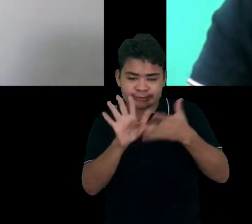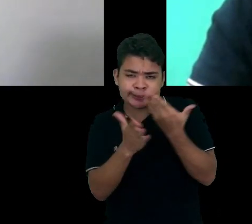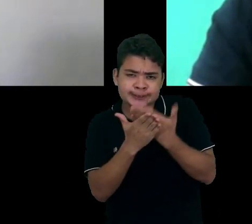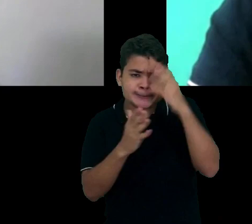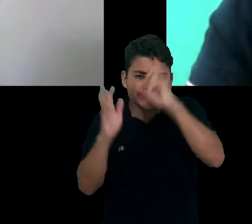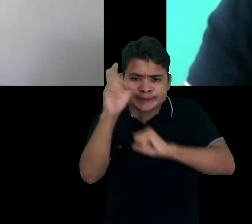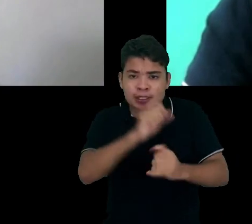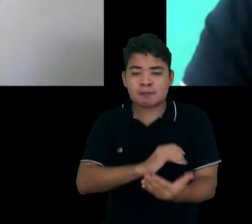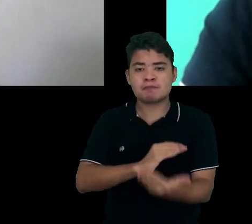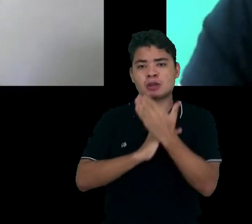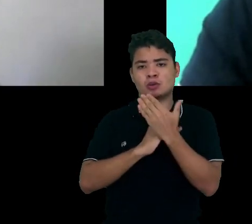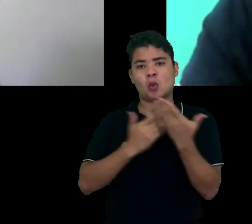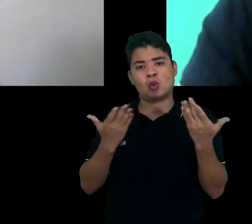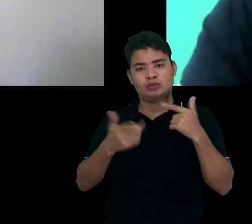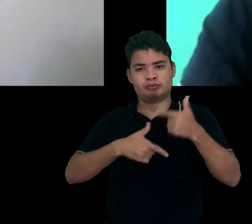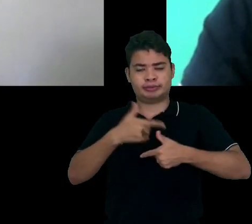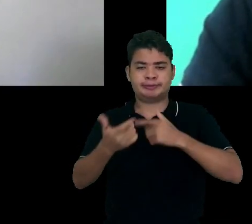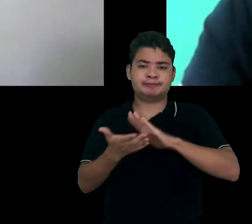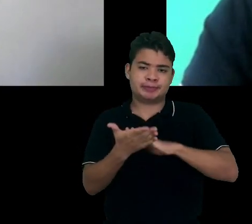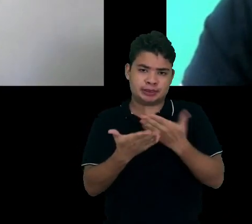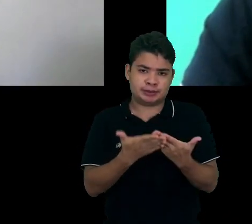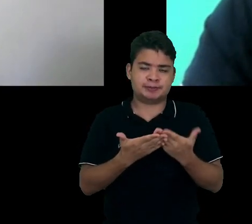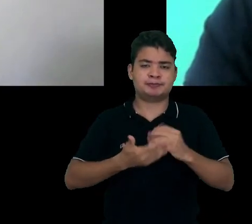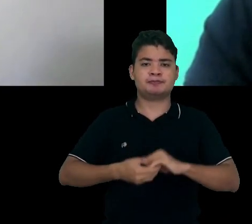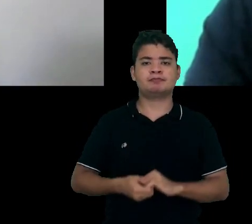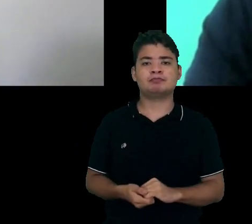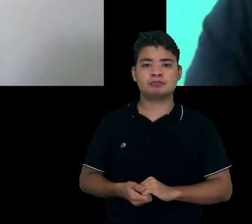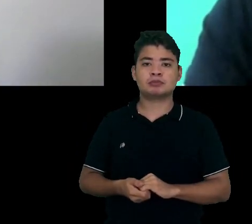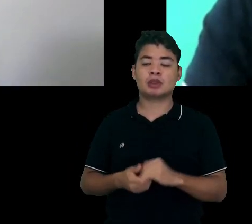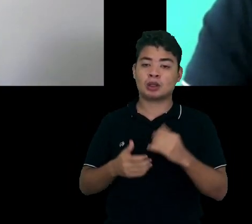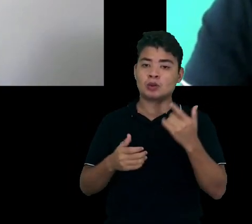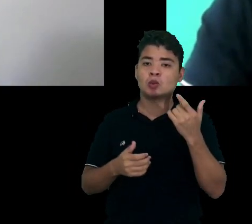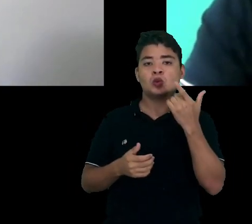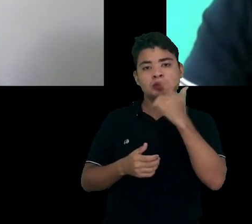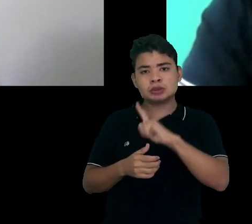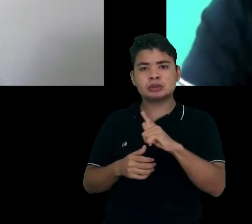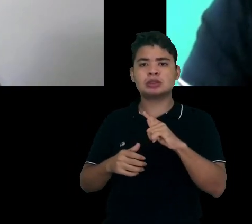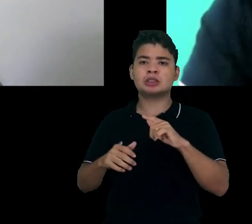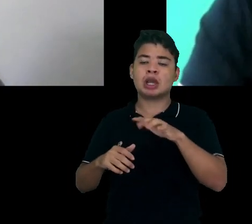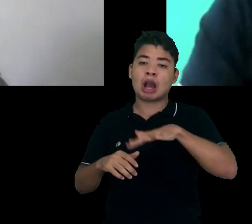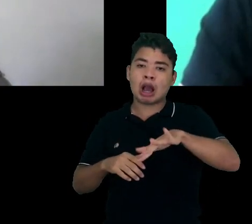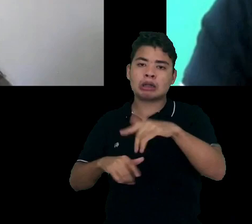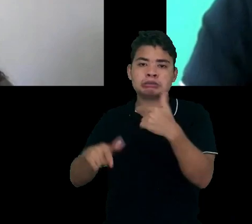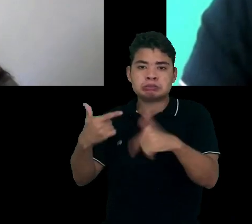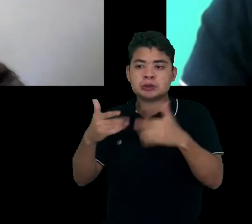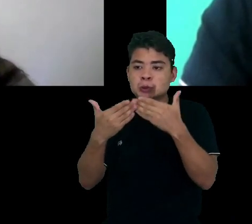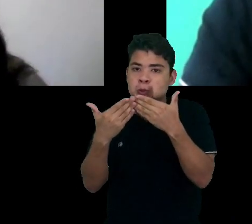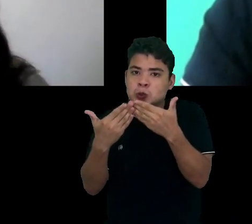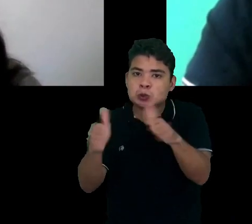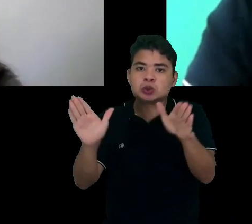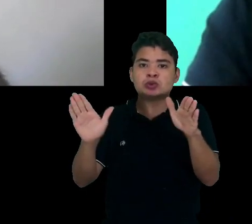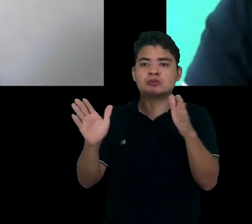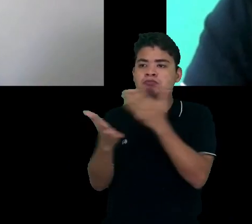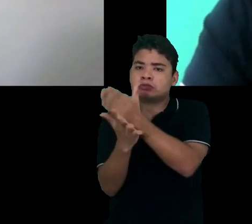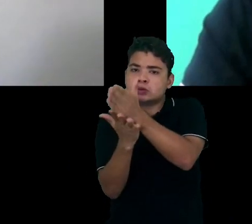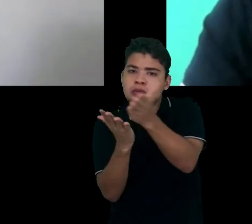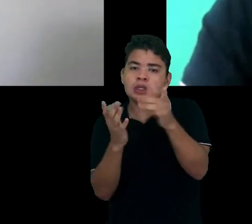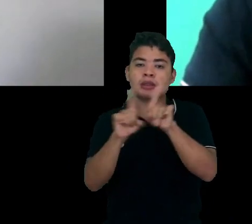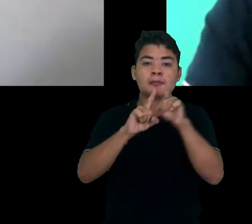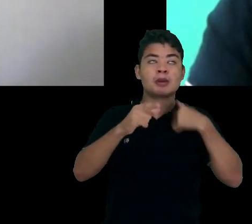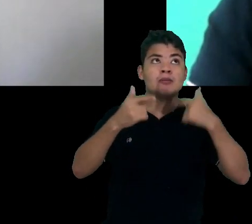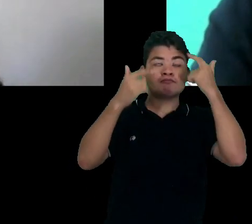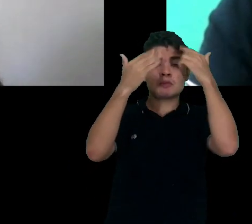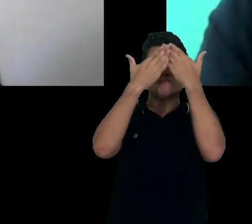idioma. Então, tanto é, abre portas profissionalmente, abre a nossa mente,